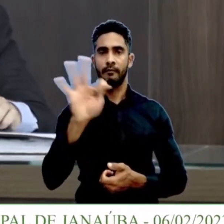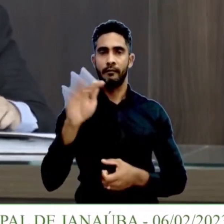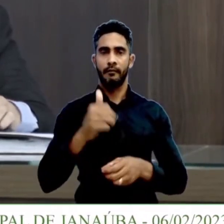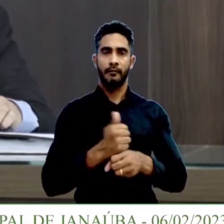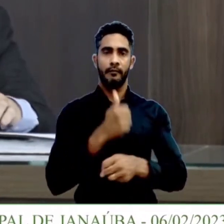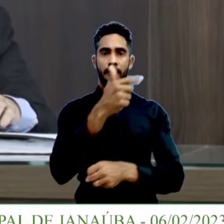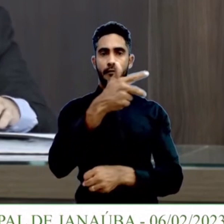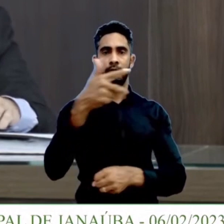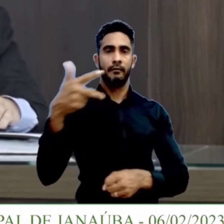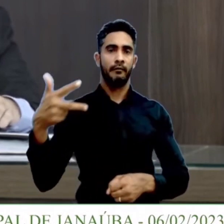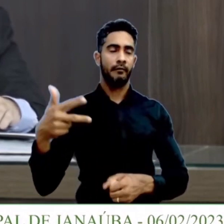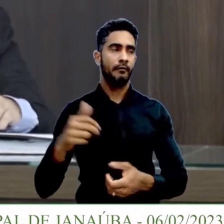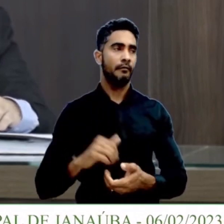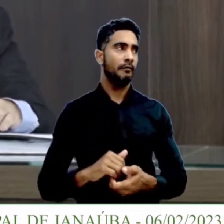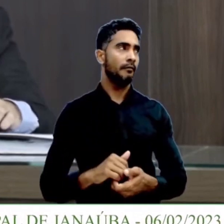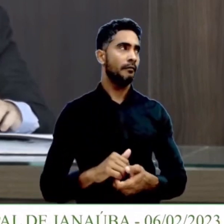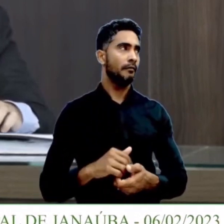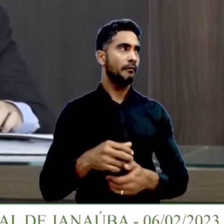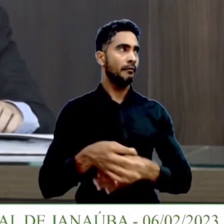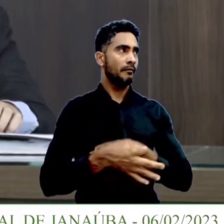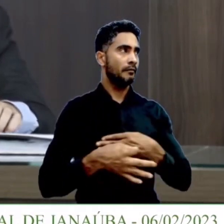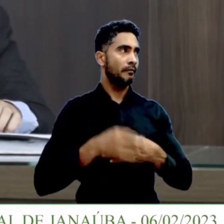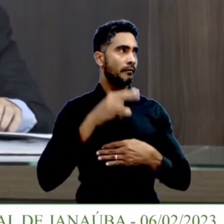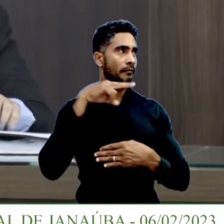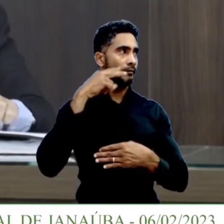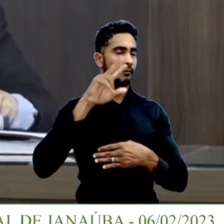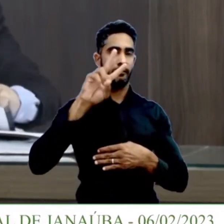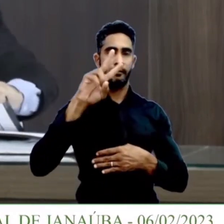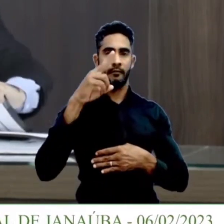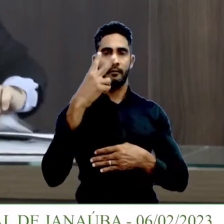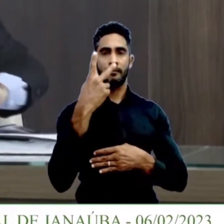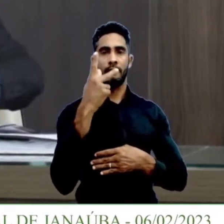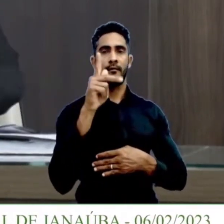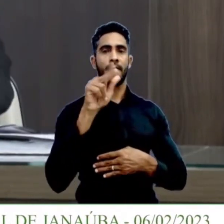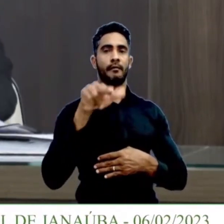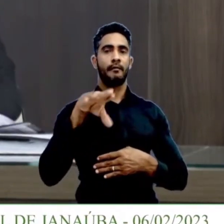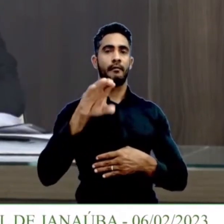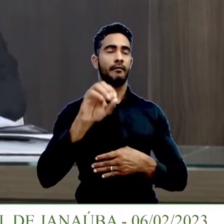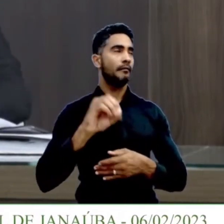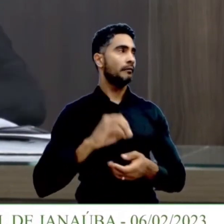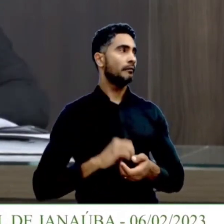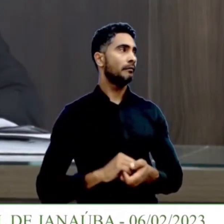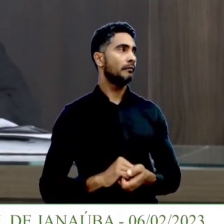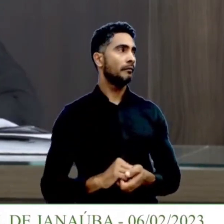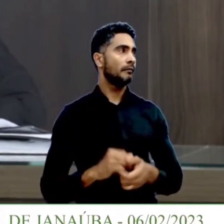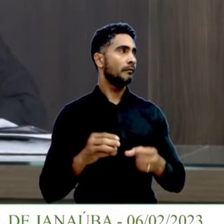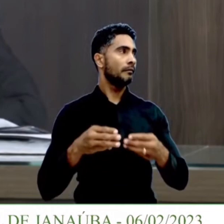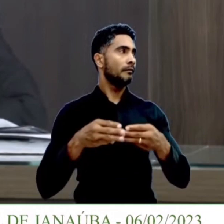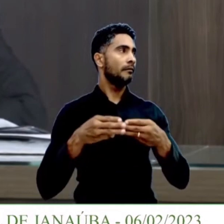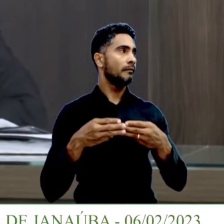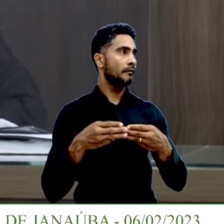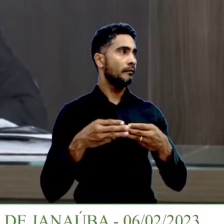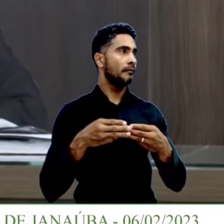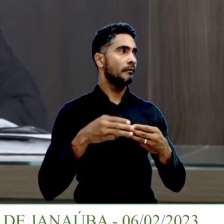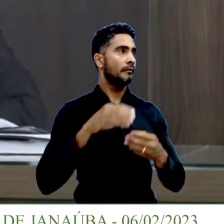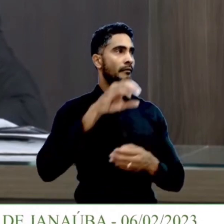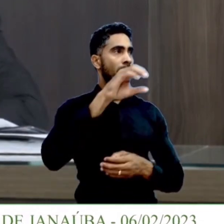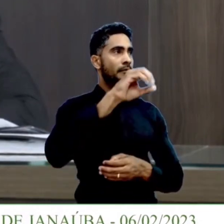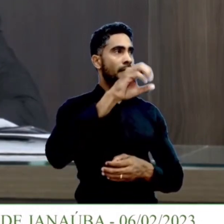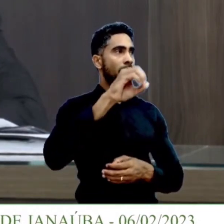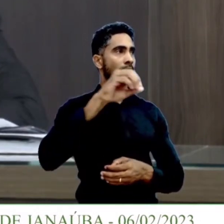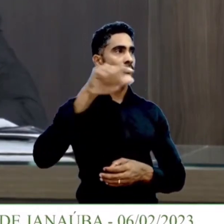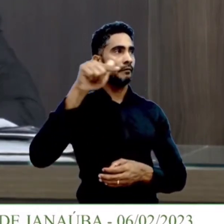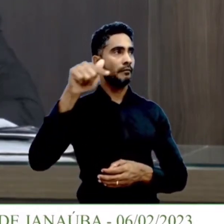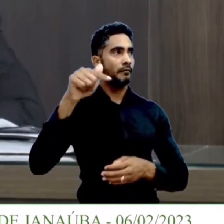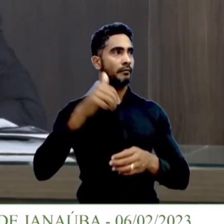fevereiro de 2023, de autoria do vereador Hugo Leonardo Dias Caires. Moção número